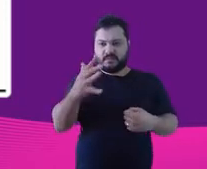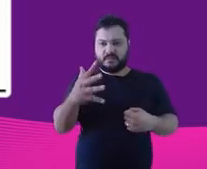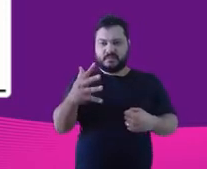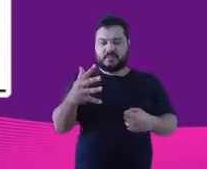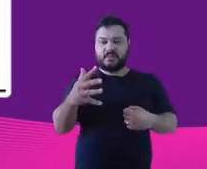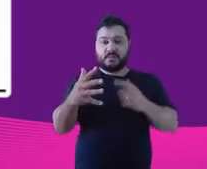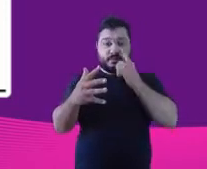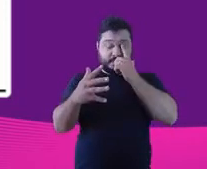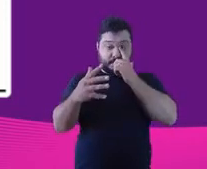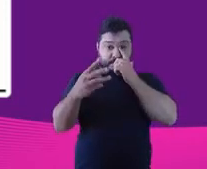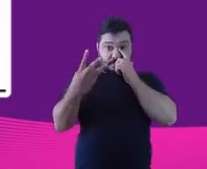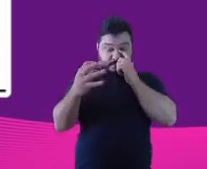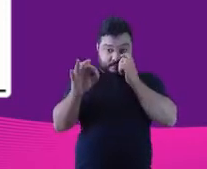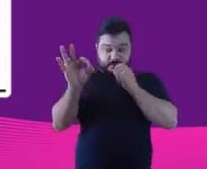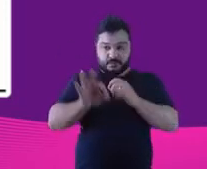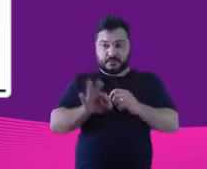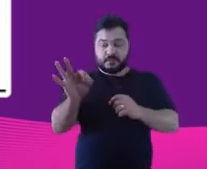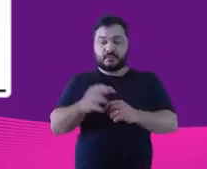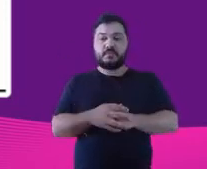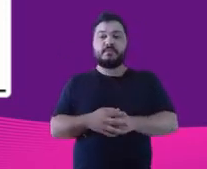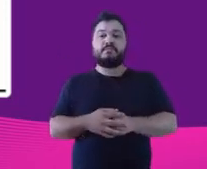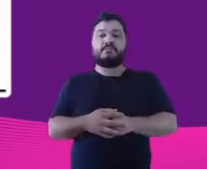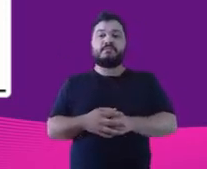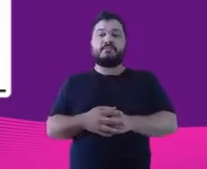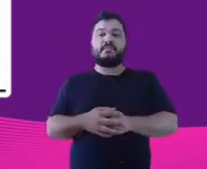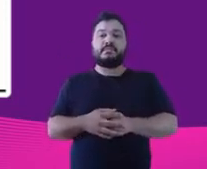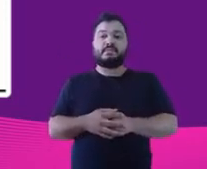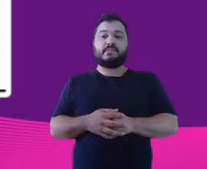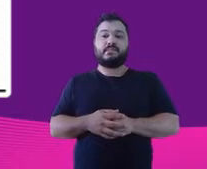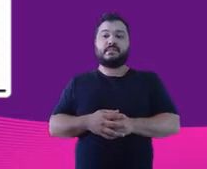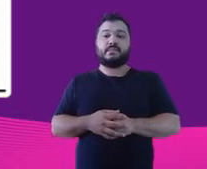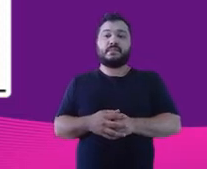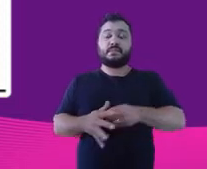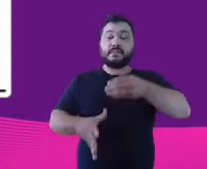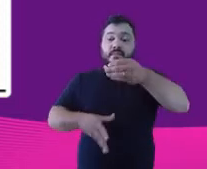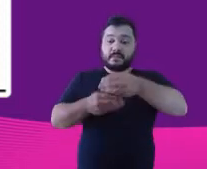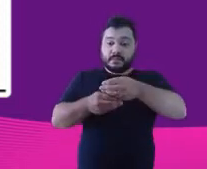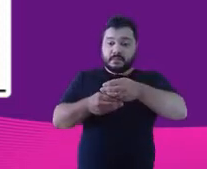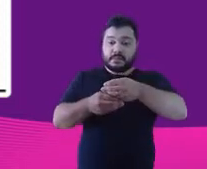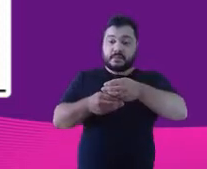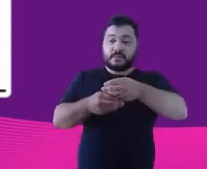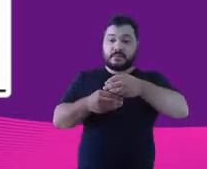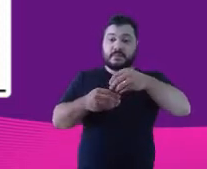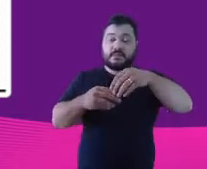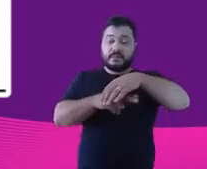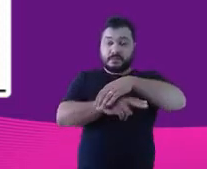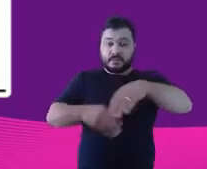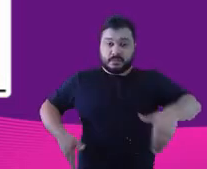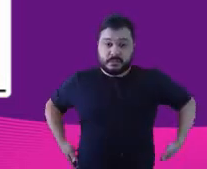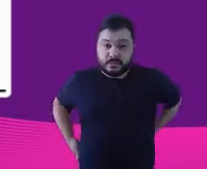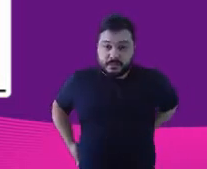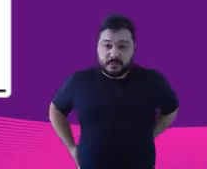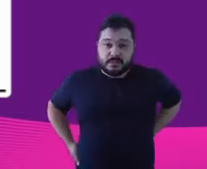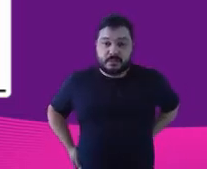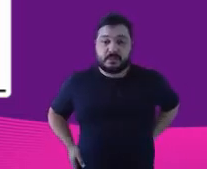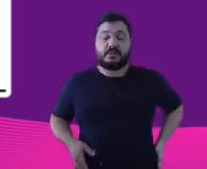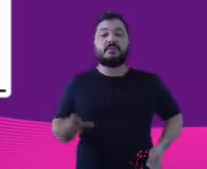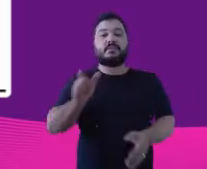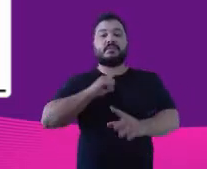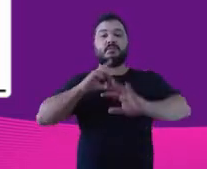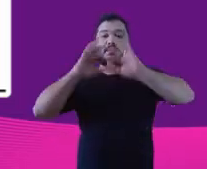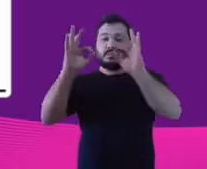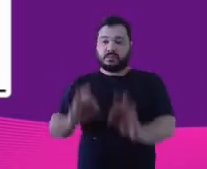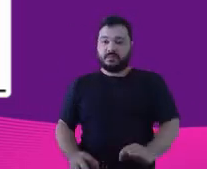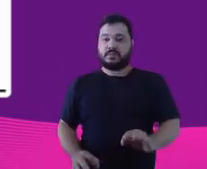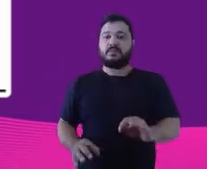aproximadamente 30%, e a gente complementou com uma ressonância de coluna lombar. Tinha realmente esse traço